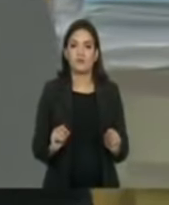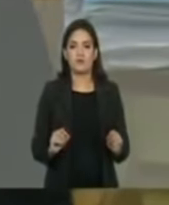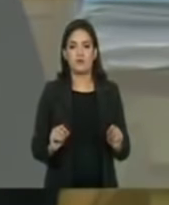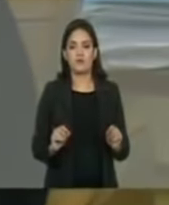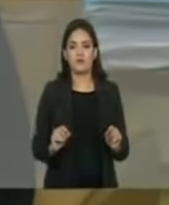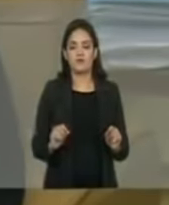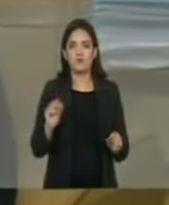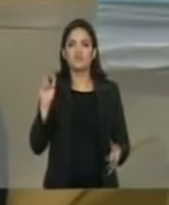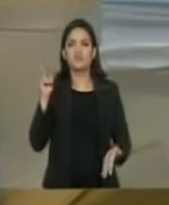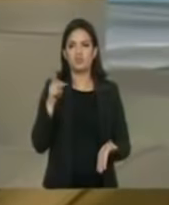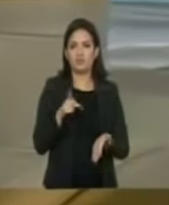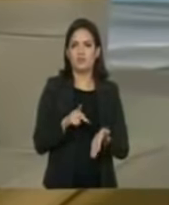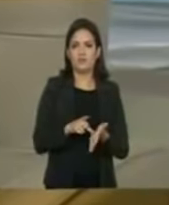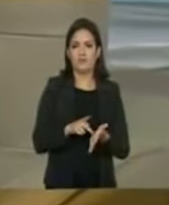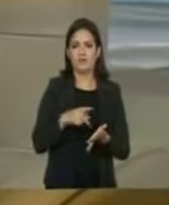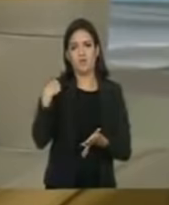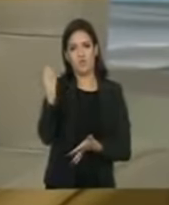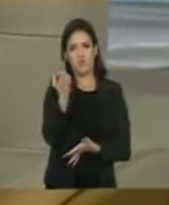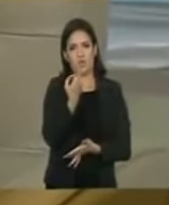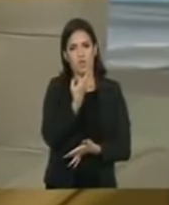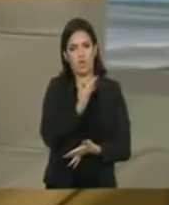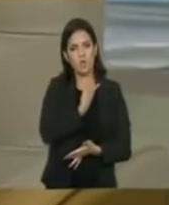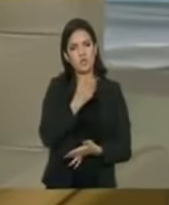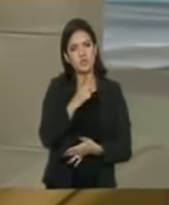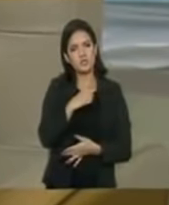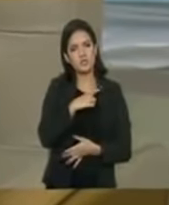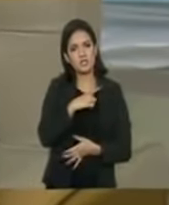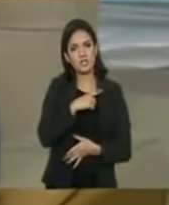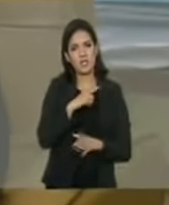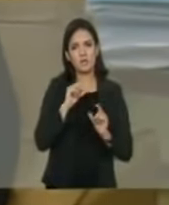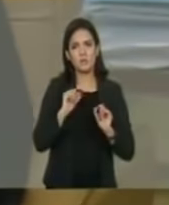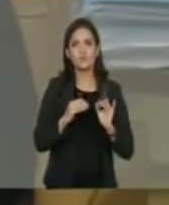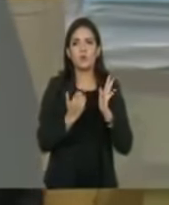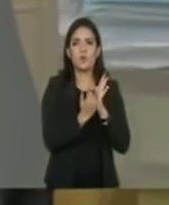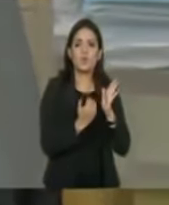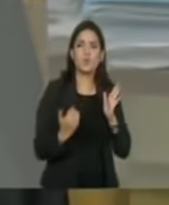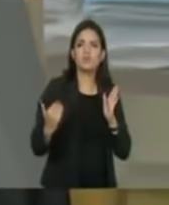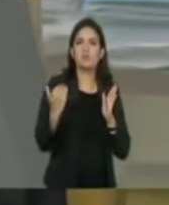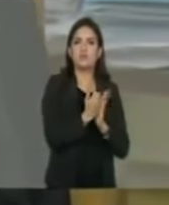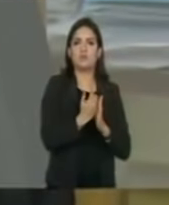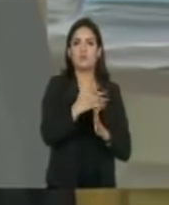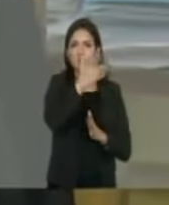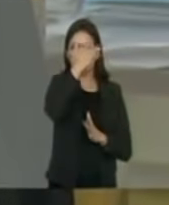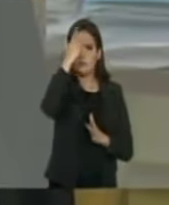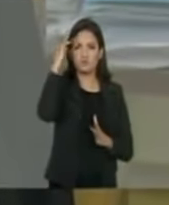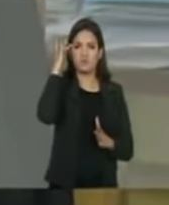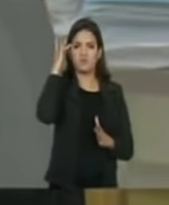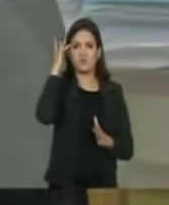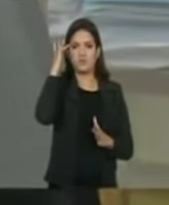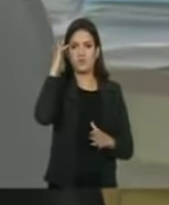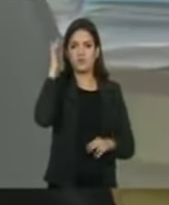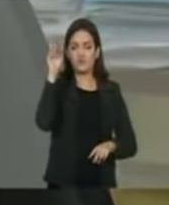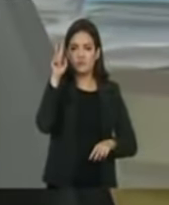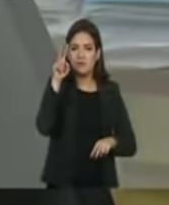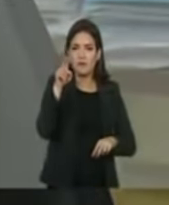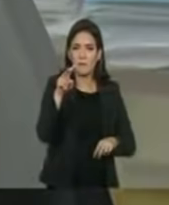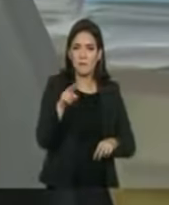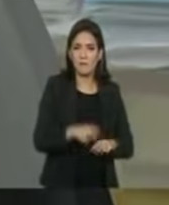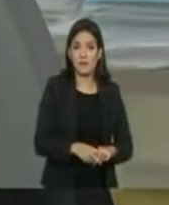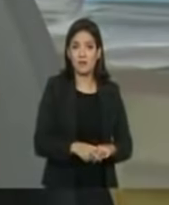fato nós temos esse excesso de pessoas presas sem